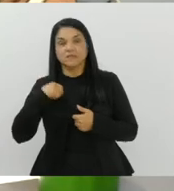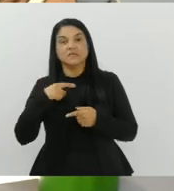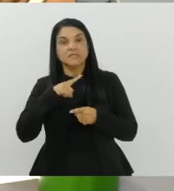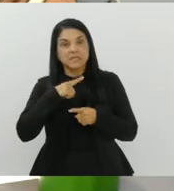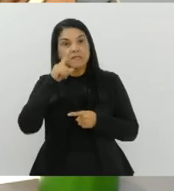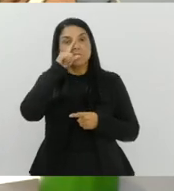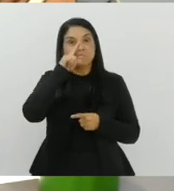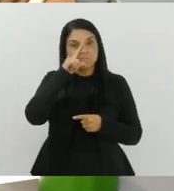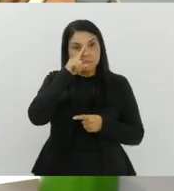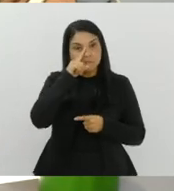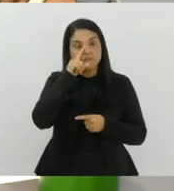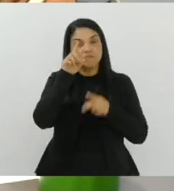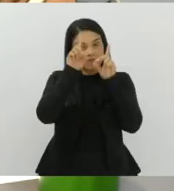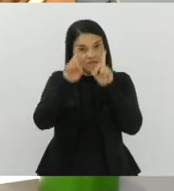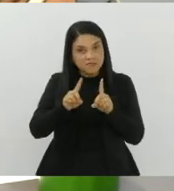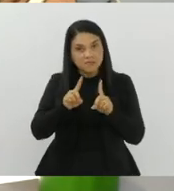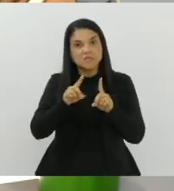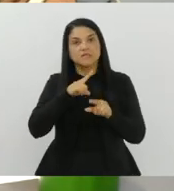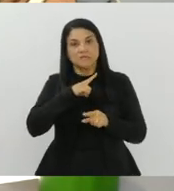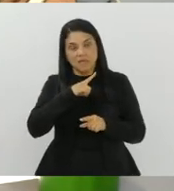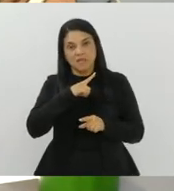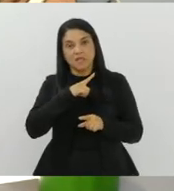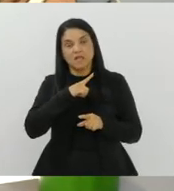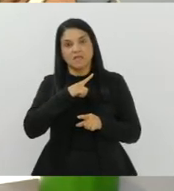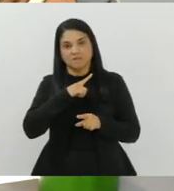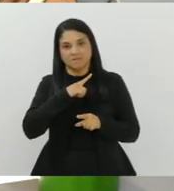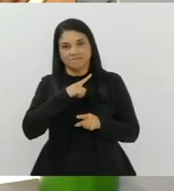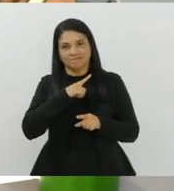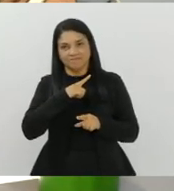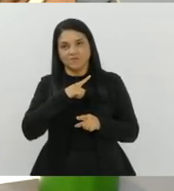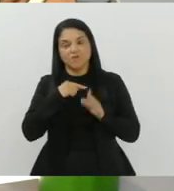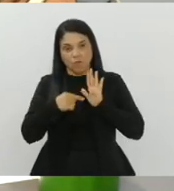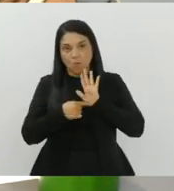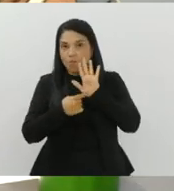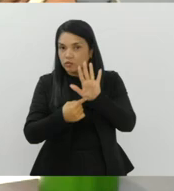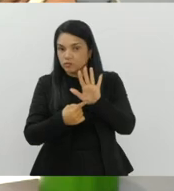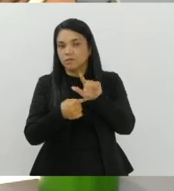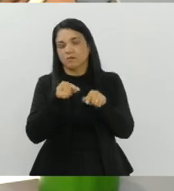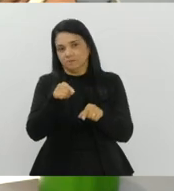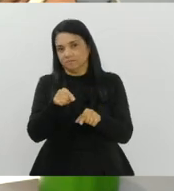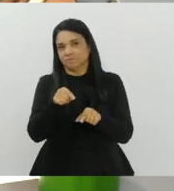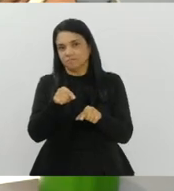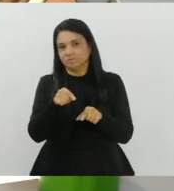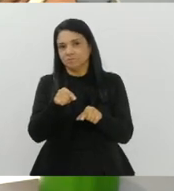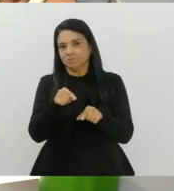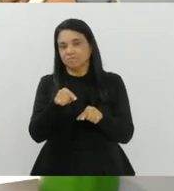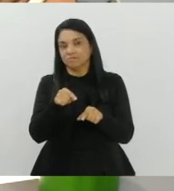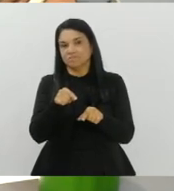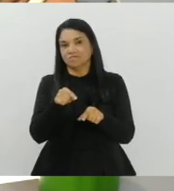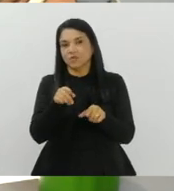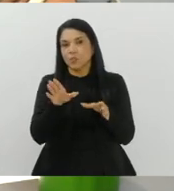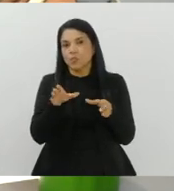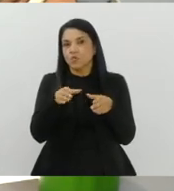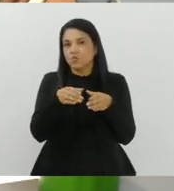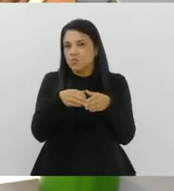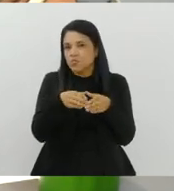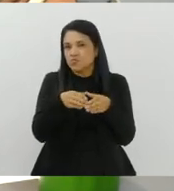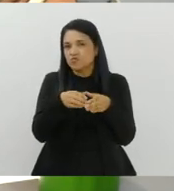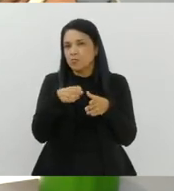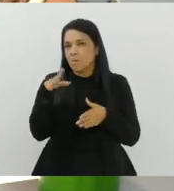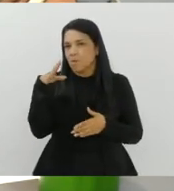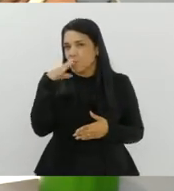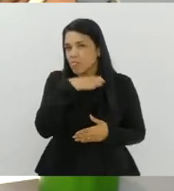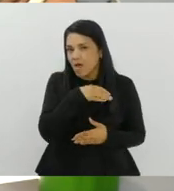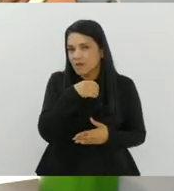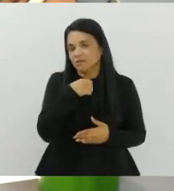o que está acontecendo é a seleção de risco, e eu vou mostrar para vocês lá na frente, sobre um pacote da maldade que